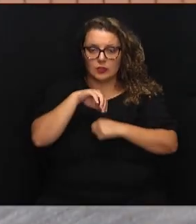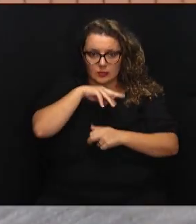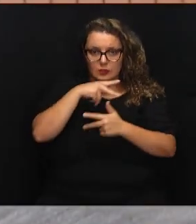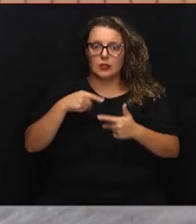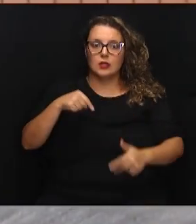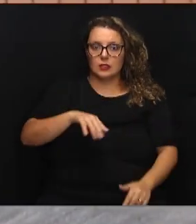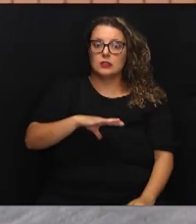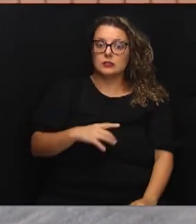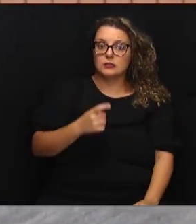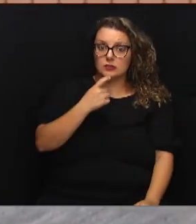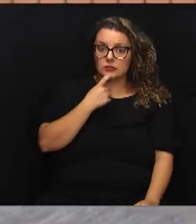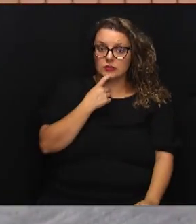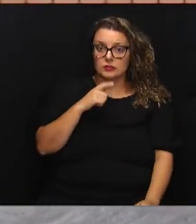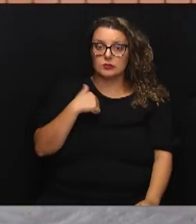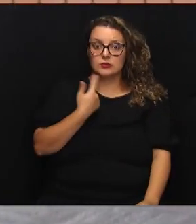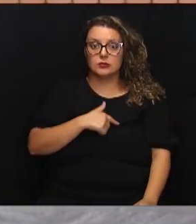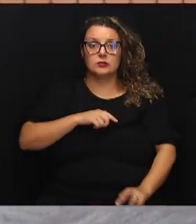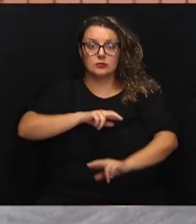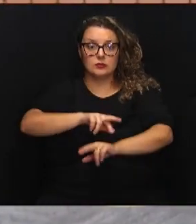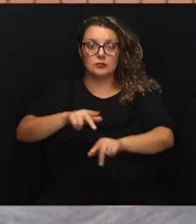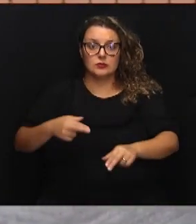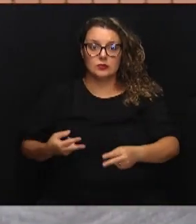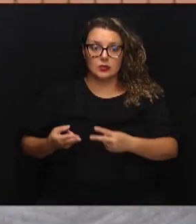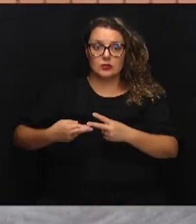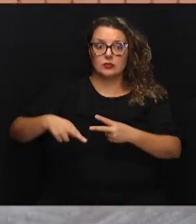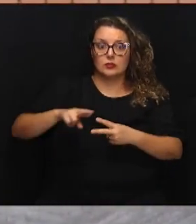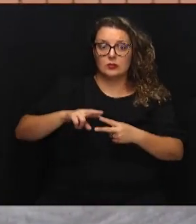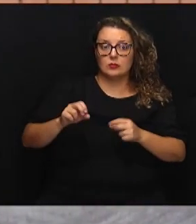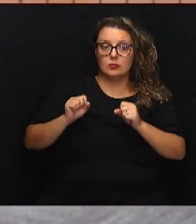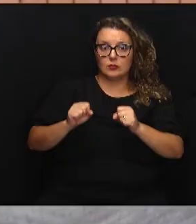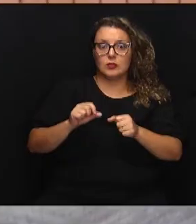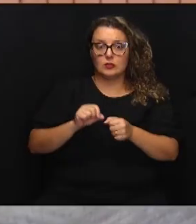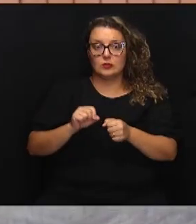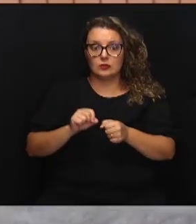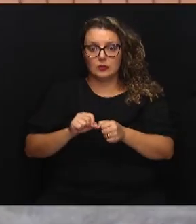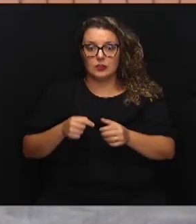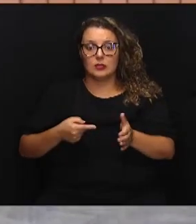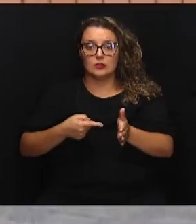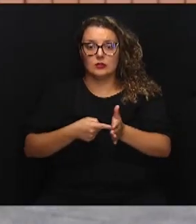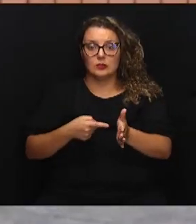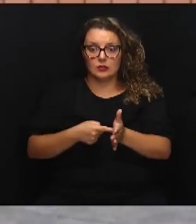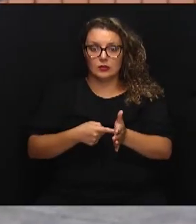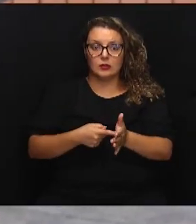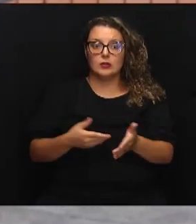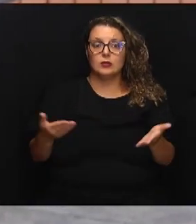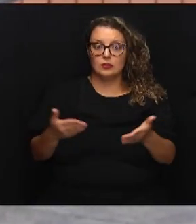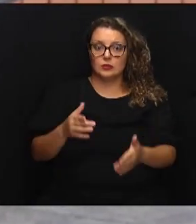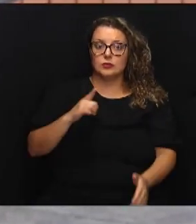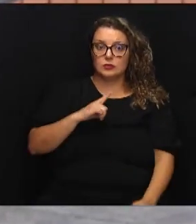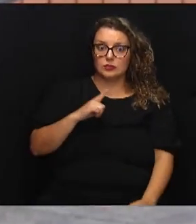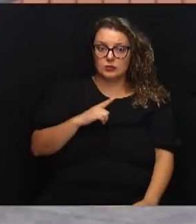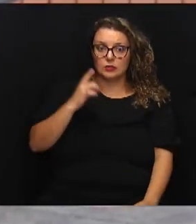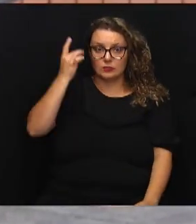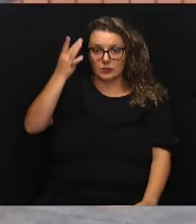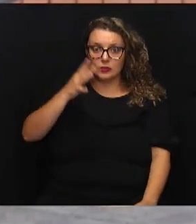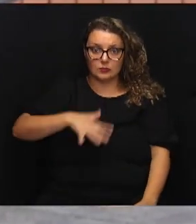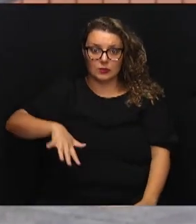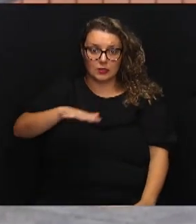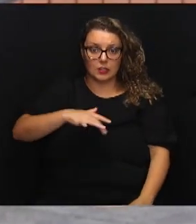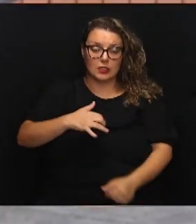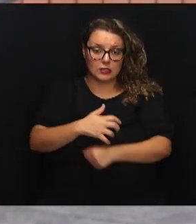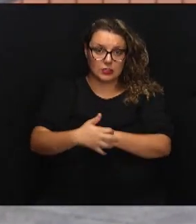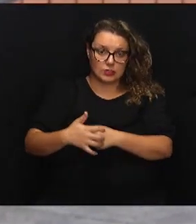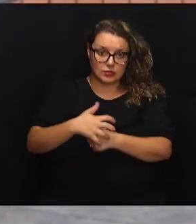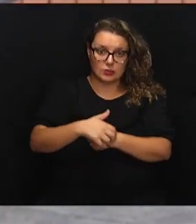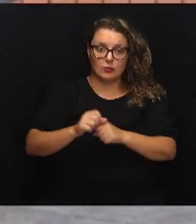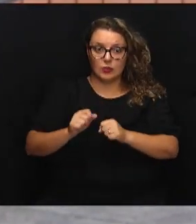aqui na cidade de Campinas. Então nós temos vários recursos que podem ser feita essa denúncia e hoje a gente tem a facilidade do mundo digital, onde pode ser feito